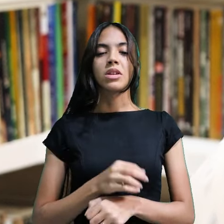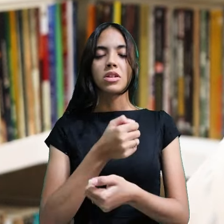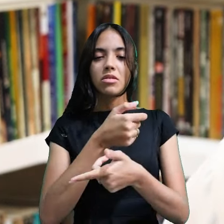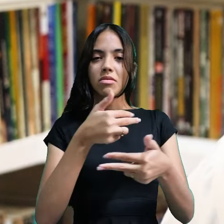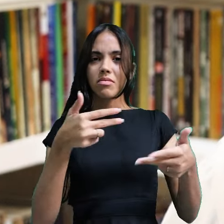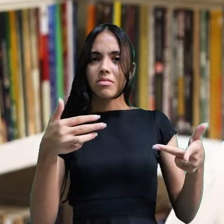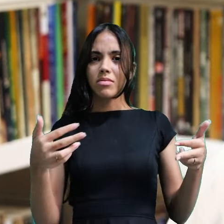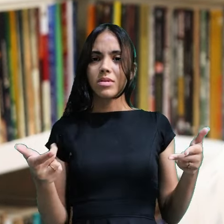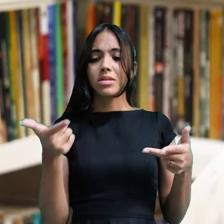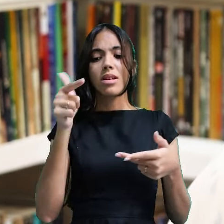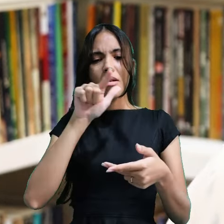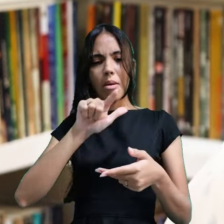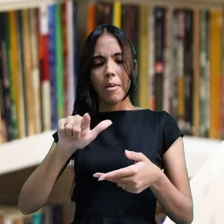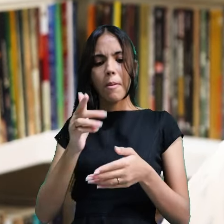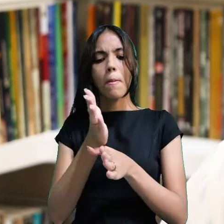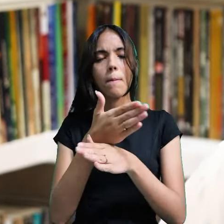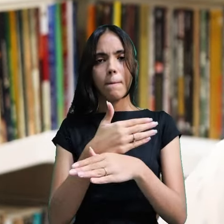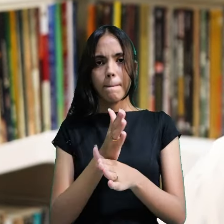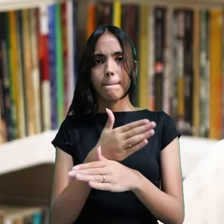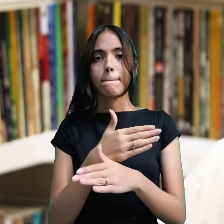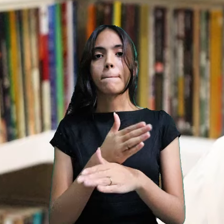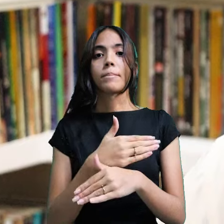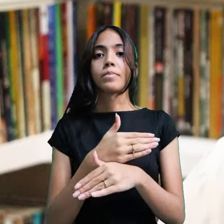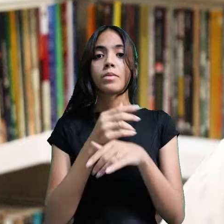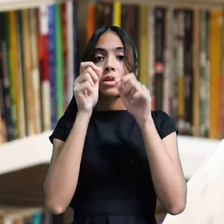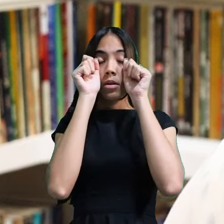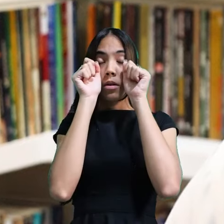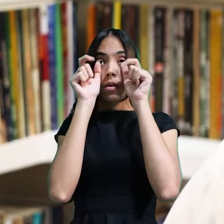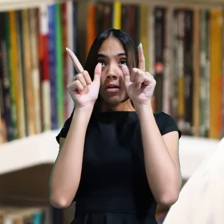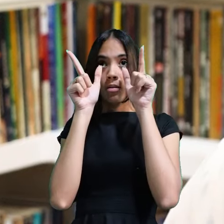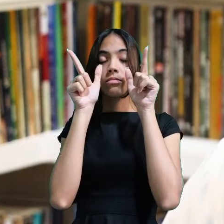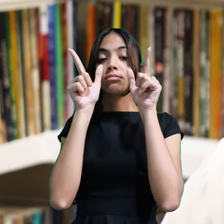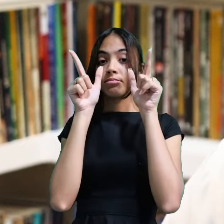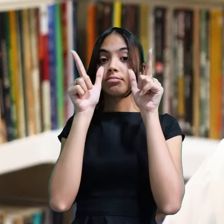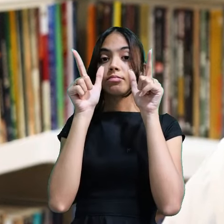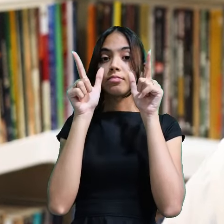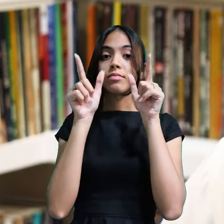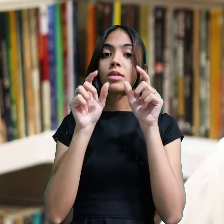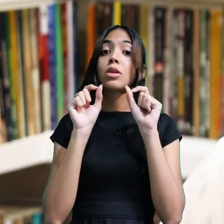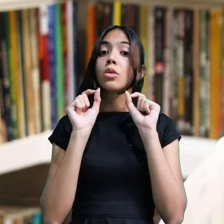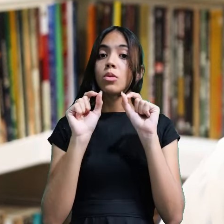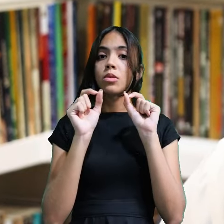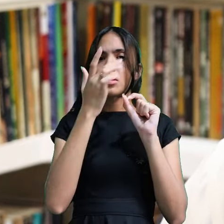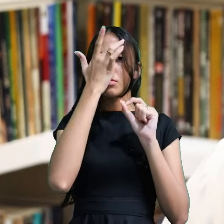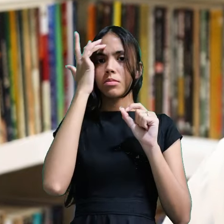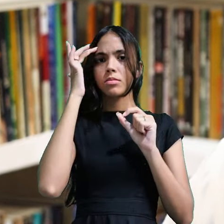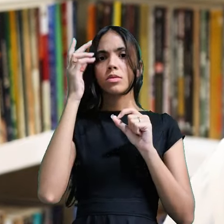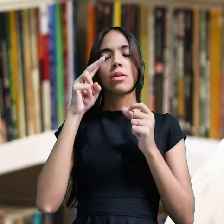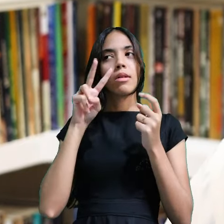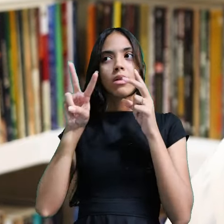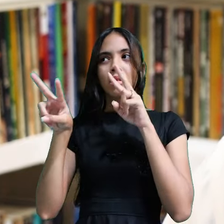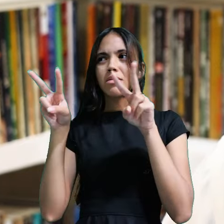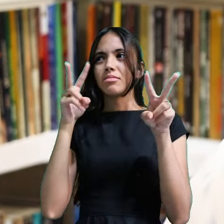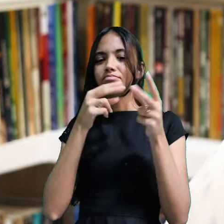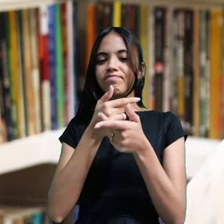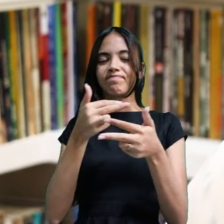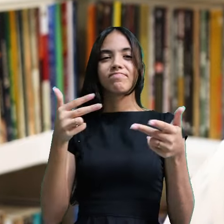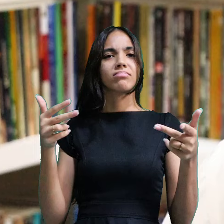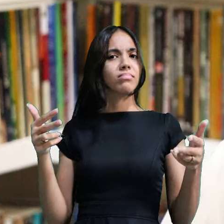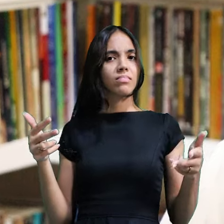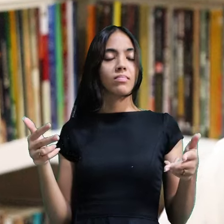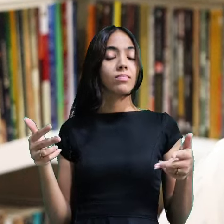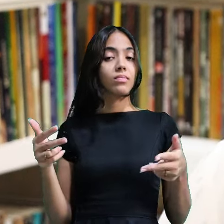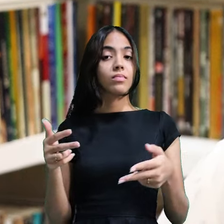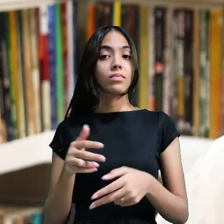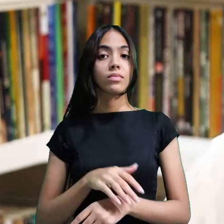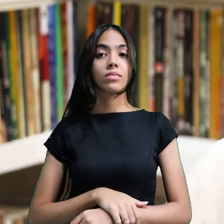repetições vãs, são feitas de olhos abertos, o que aumenta em muito a possibilidade de distração, e isso